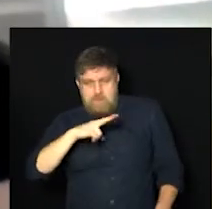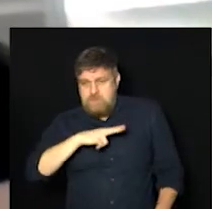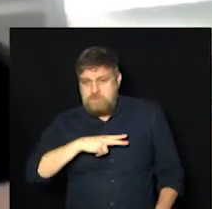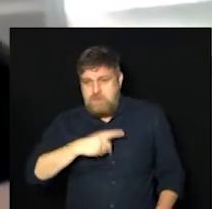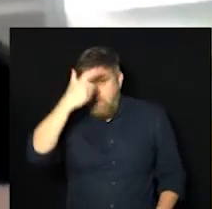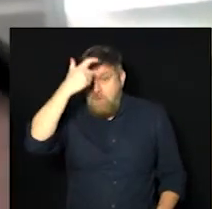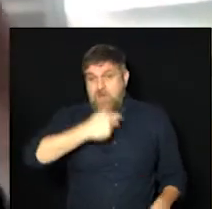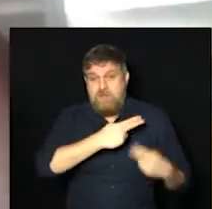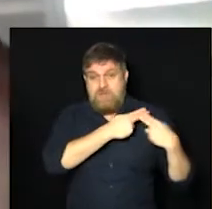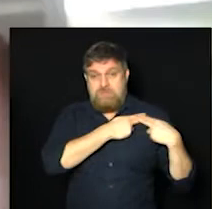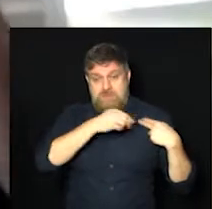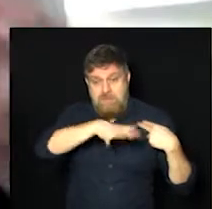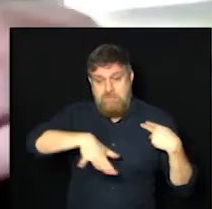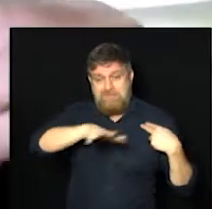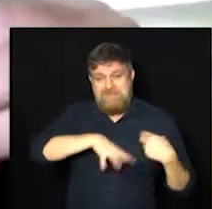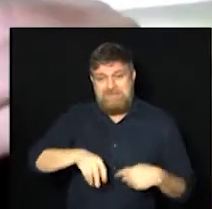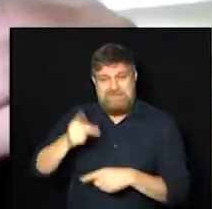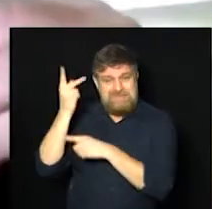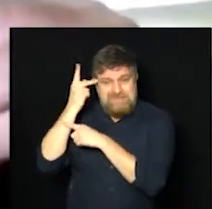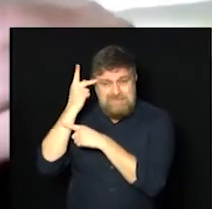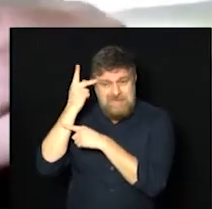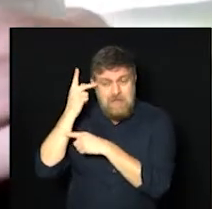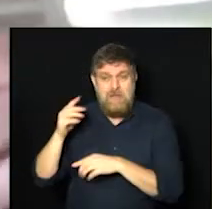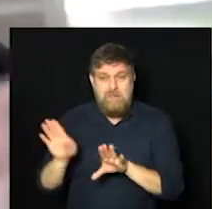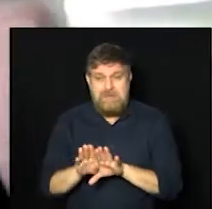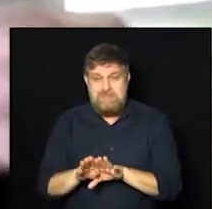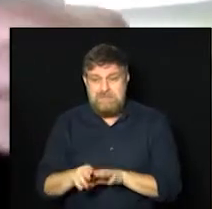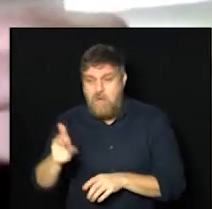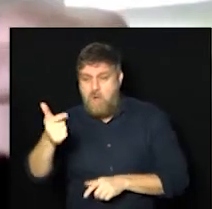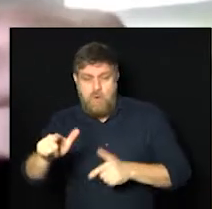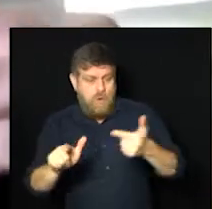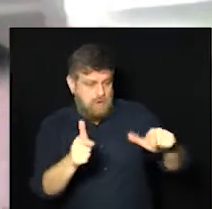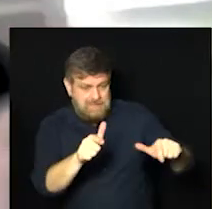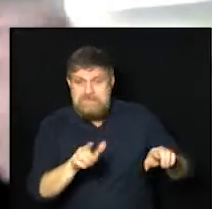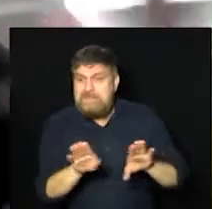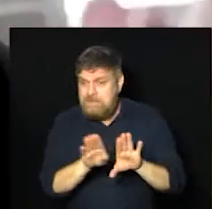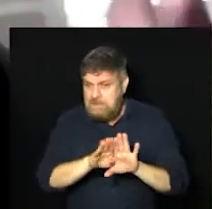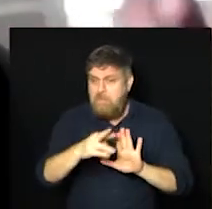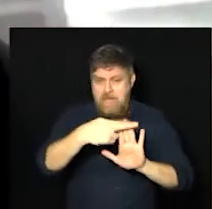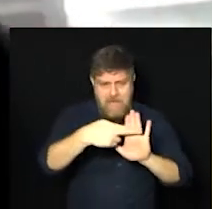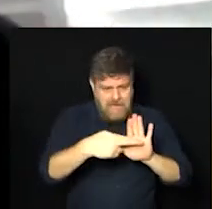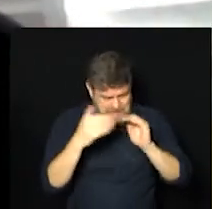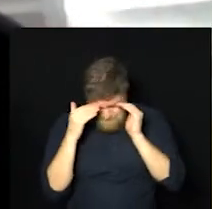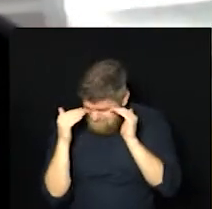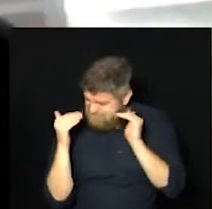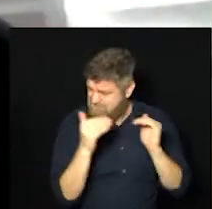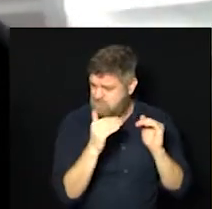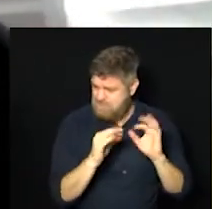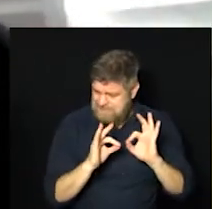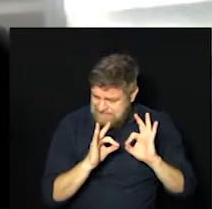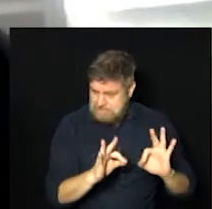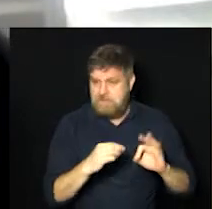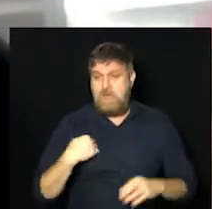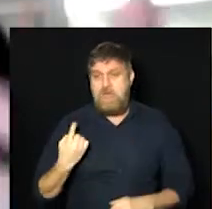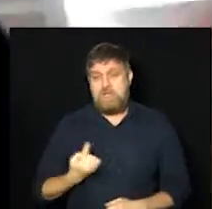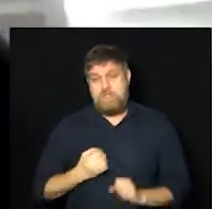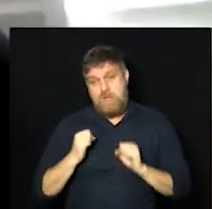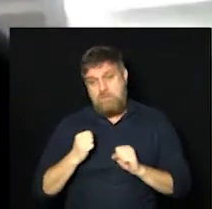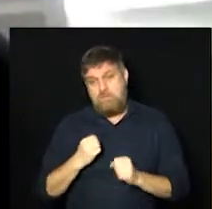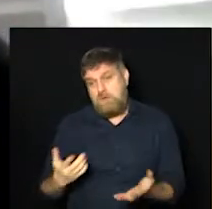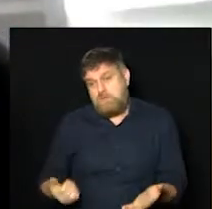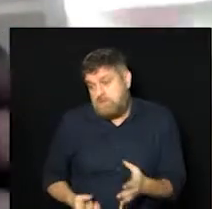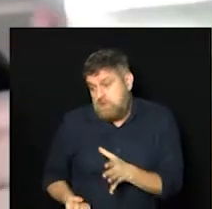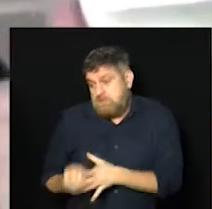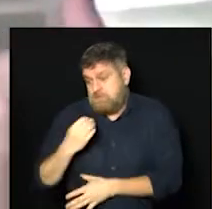Liga Paulista também, que as outras entidades da Liga Paulista são muito sérias, mas muito sérias. Agora, a gente corre já e vai